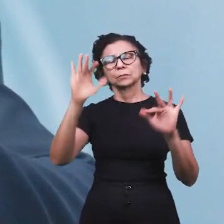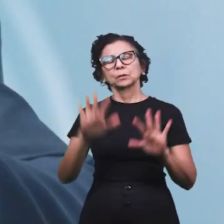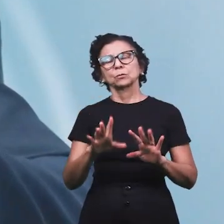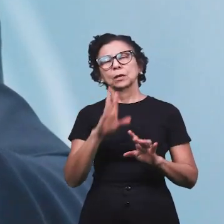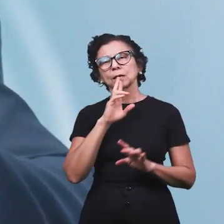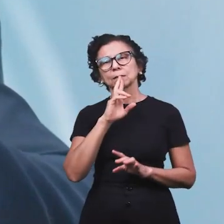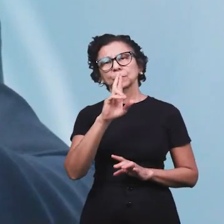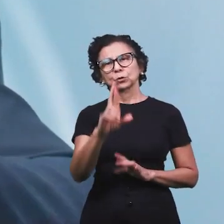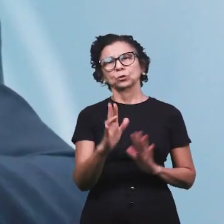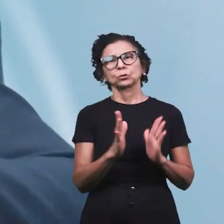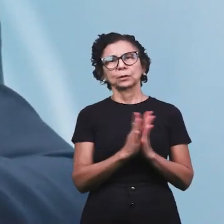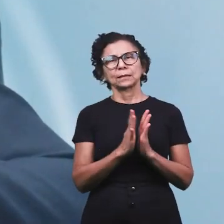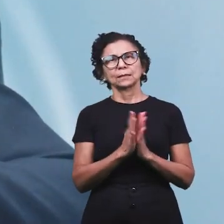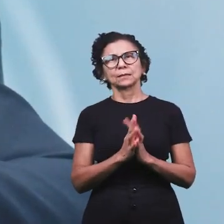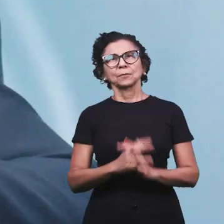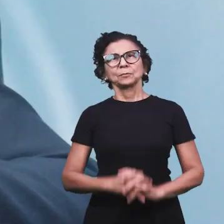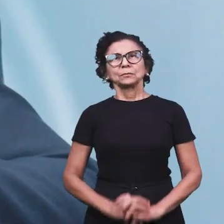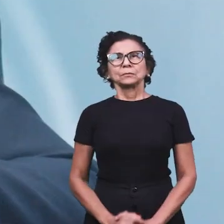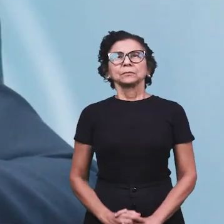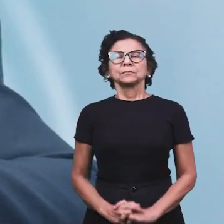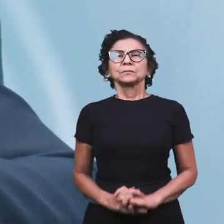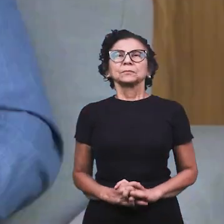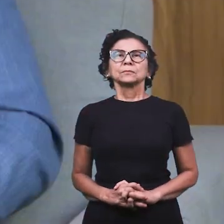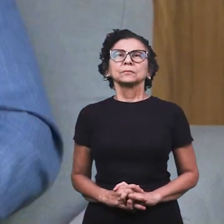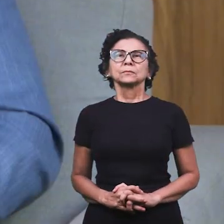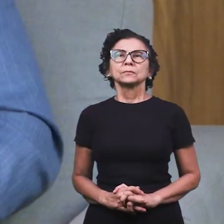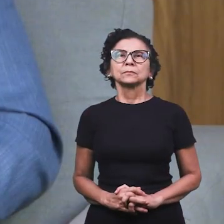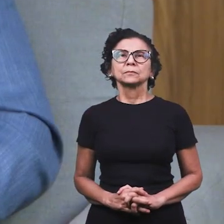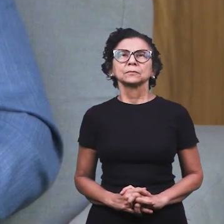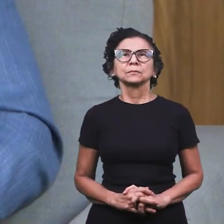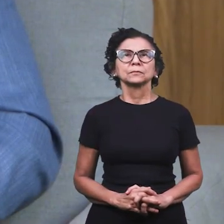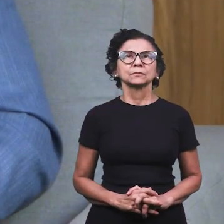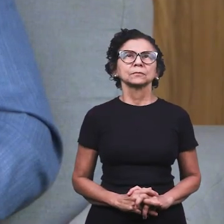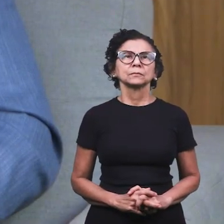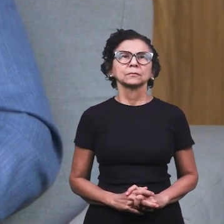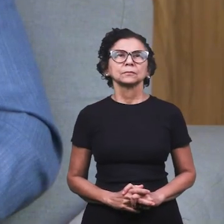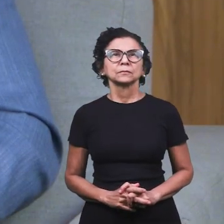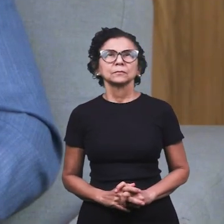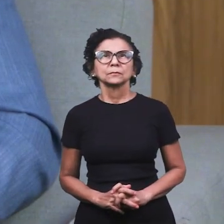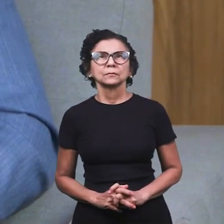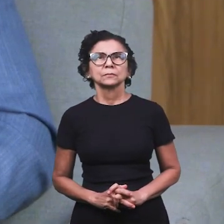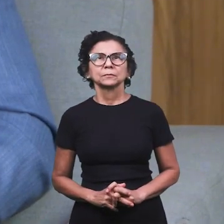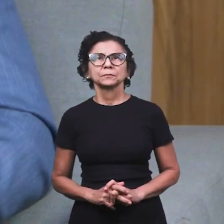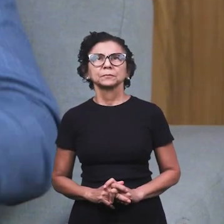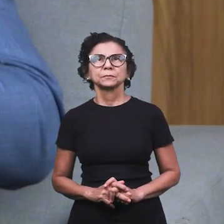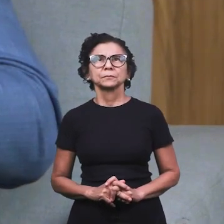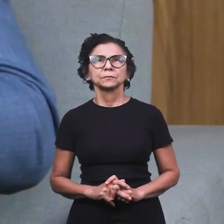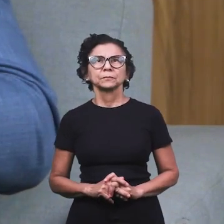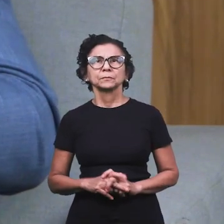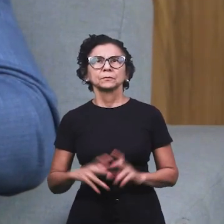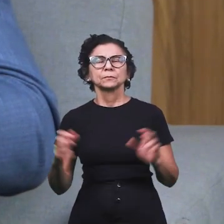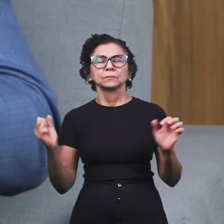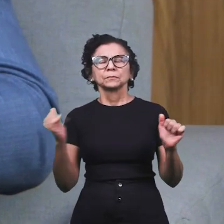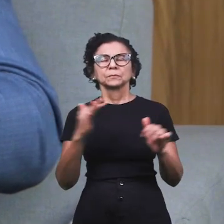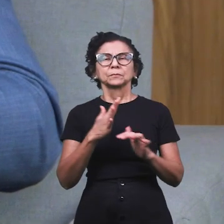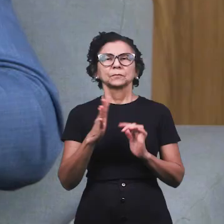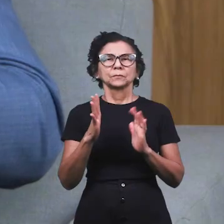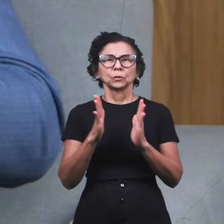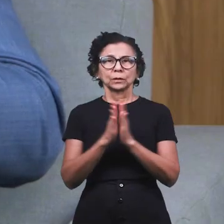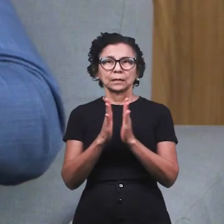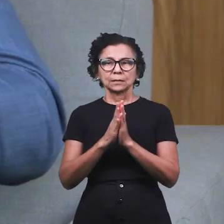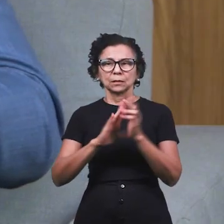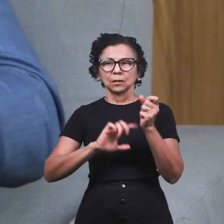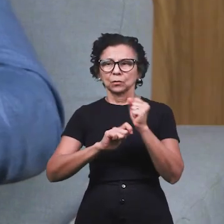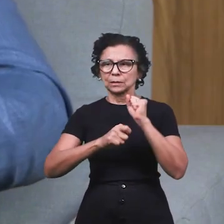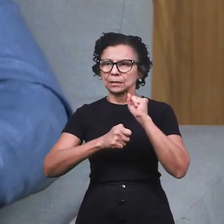nossas orações. Louvado seja o nome do Senhor. Glória a Jesus. A oração é um segredo que só o servo